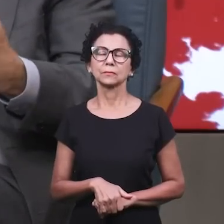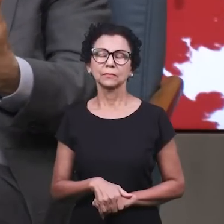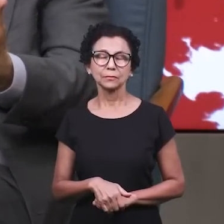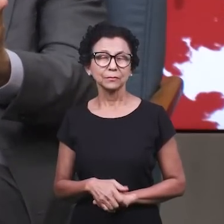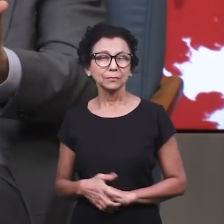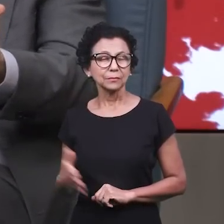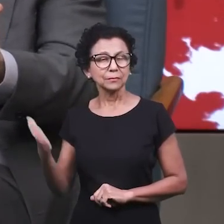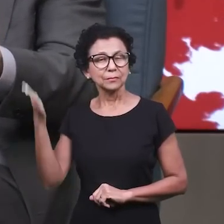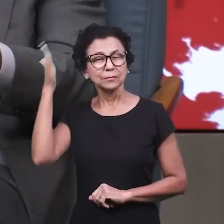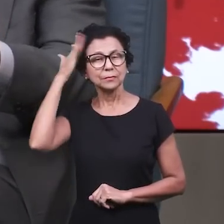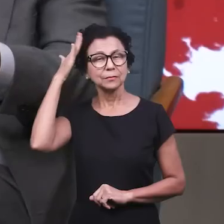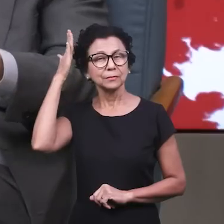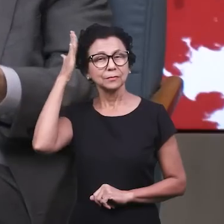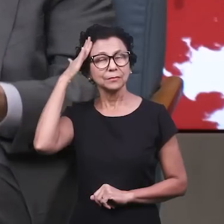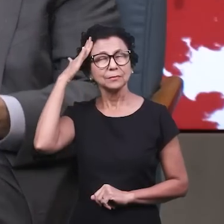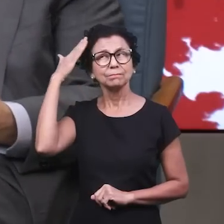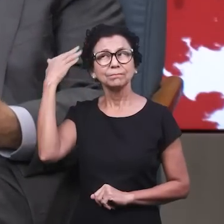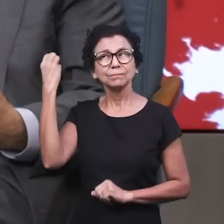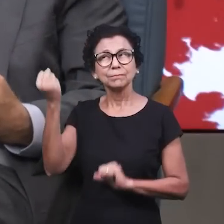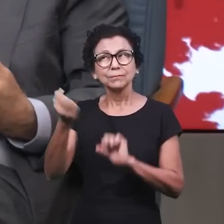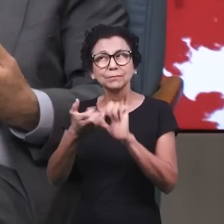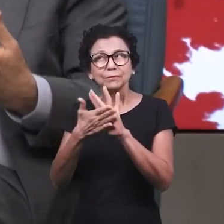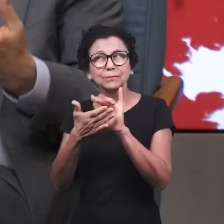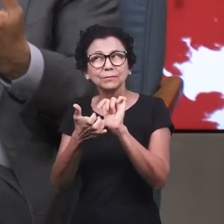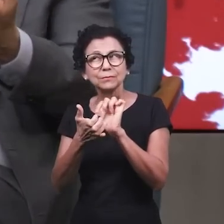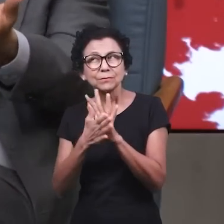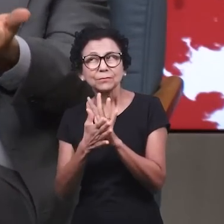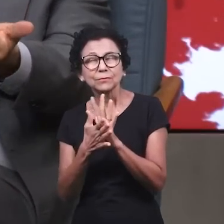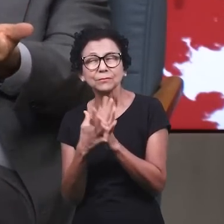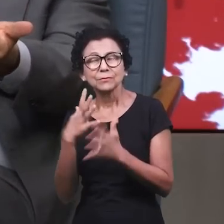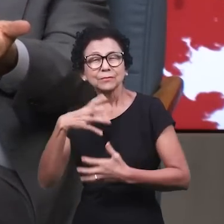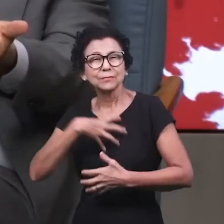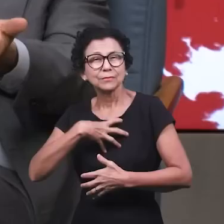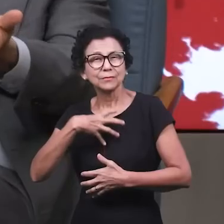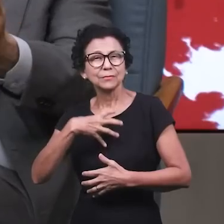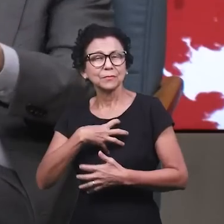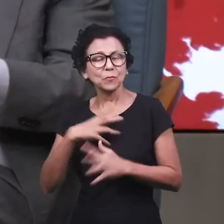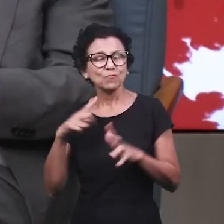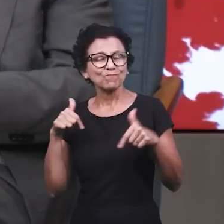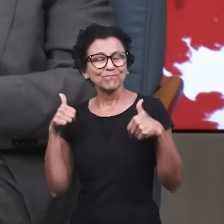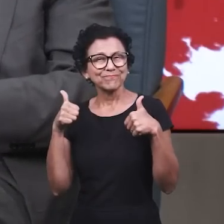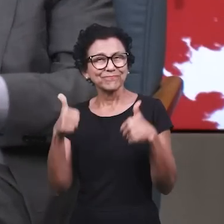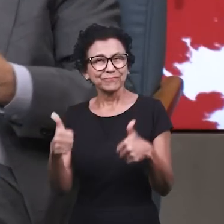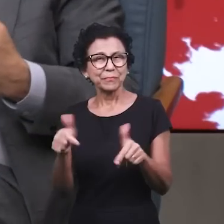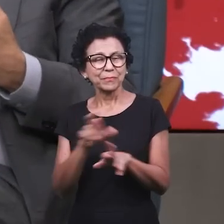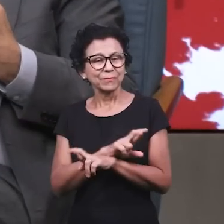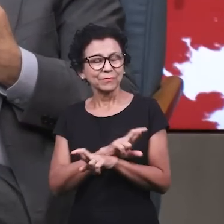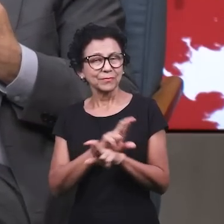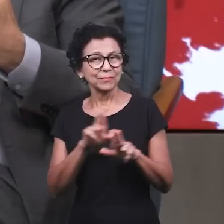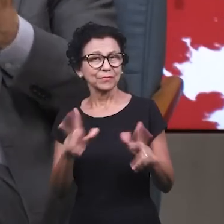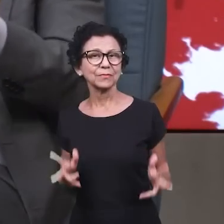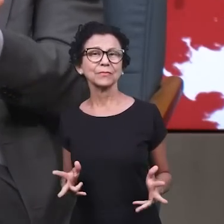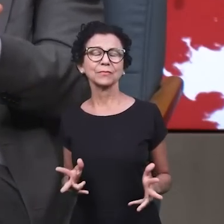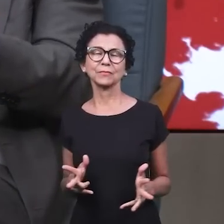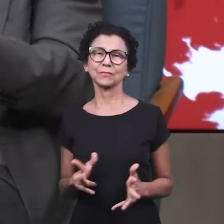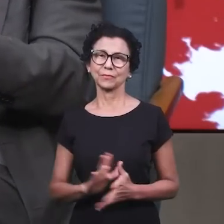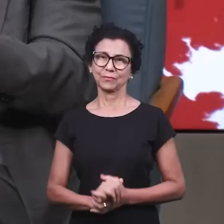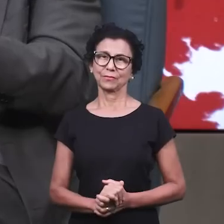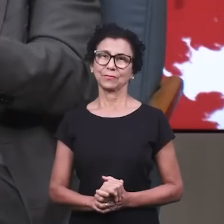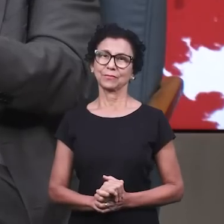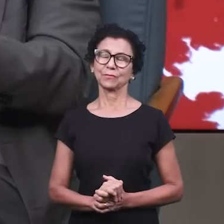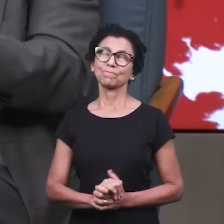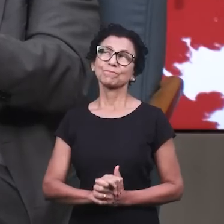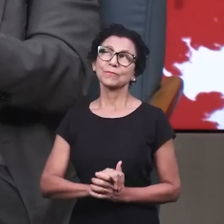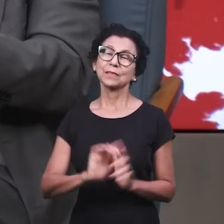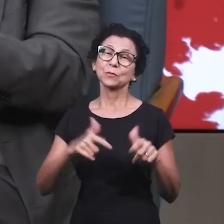quando você entra nesse louvor, ou quando esse louvor entra na sua vida, quando ele se expressa na sua